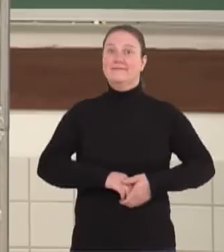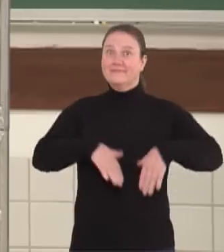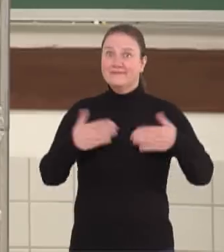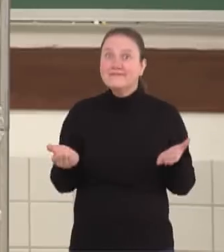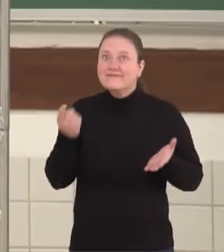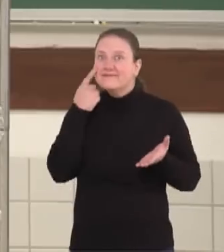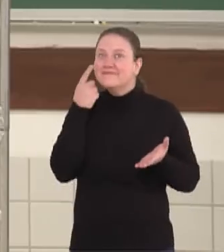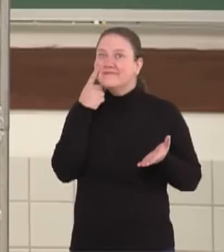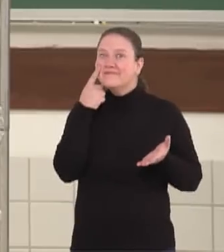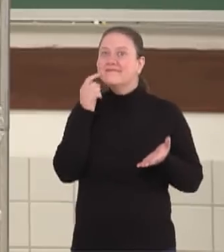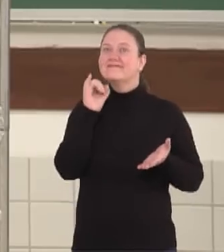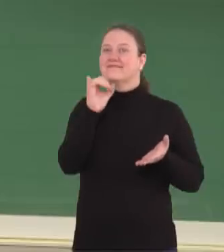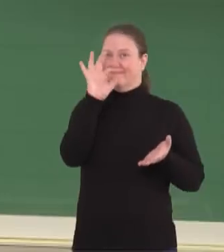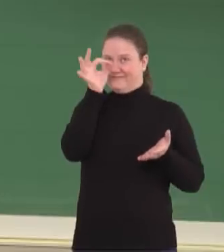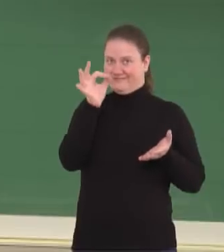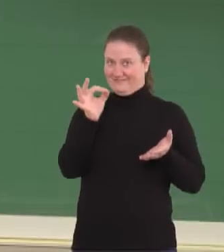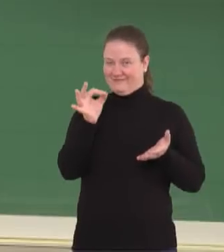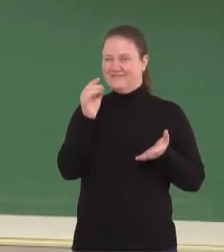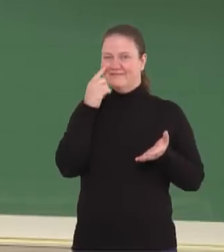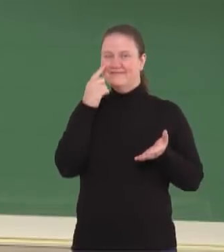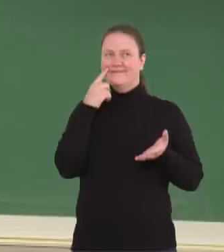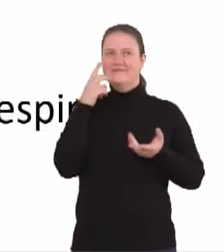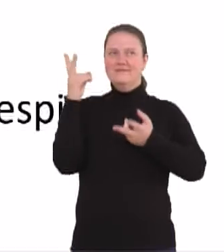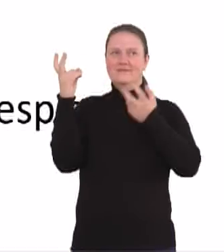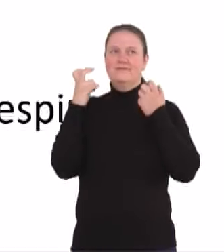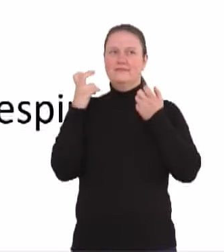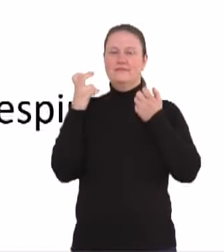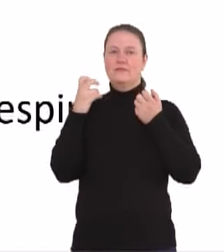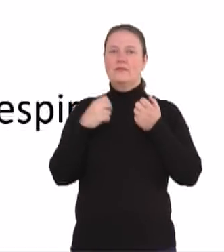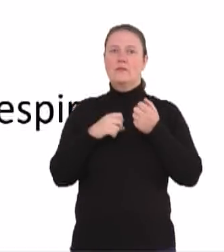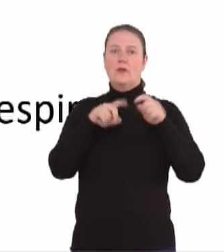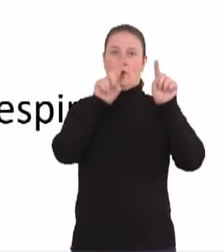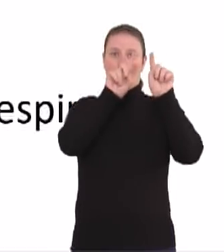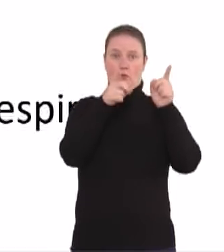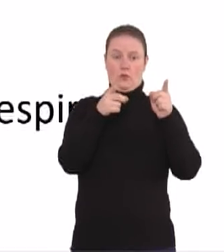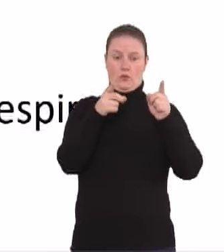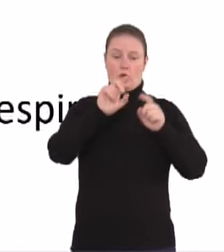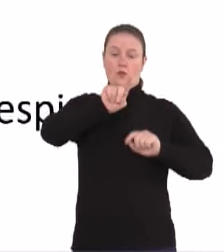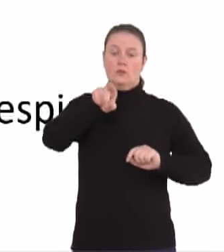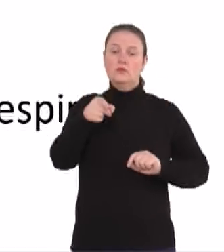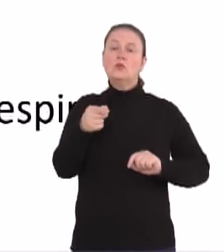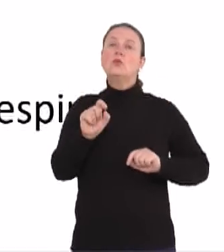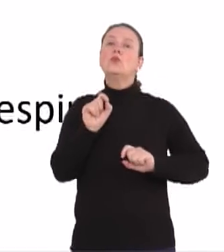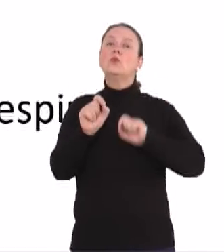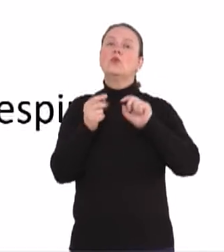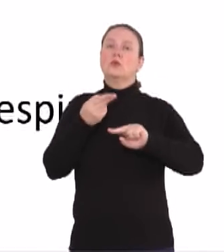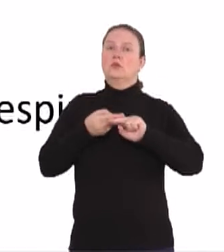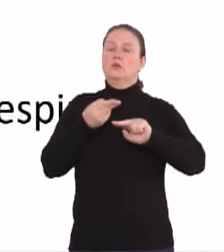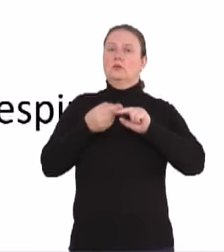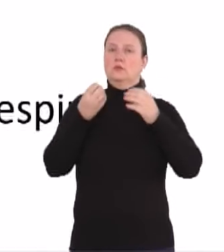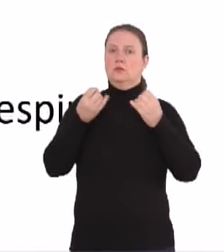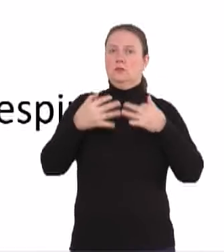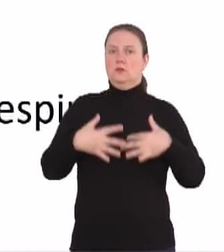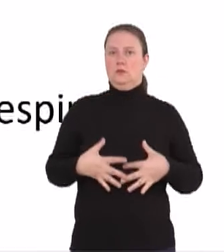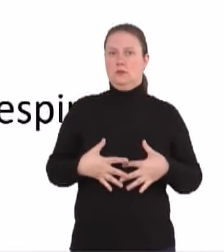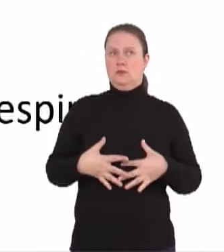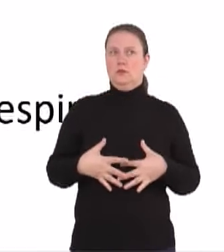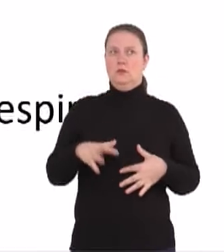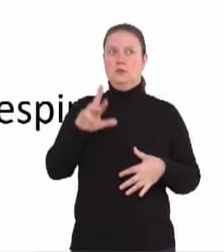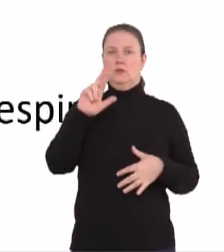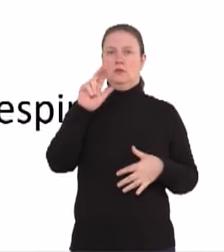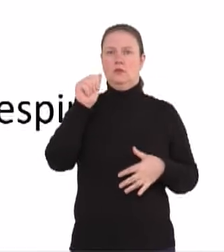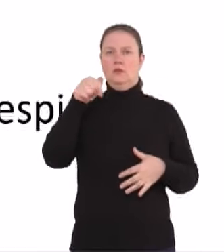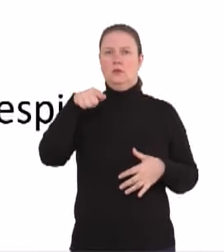Vamos ver então quem acertou essa questão. Olha lá, muito bem. A vírgula é utilizada para explicar que Hang Nui